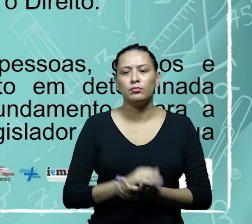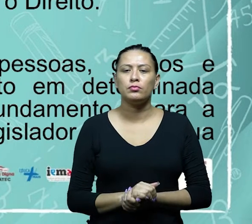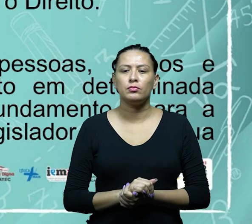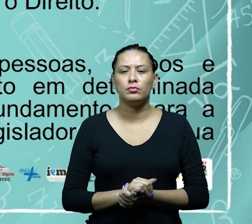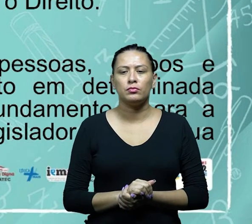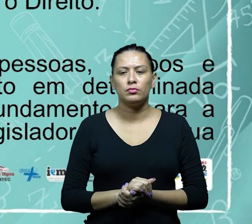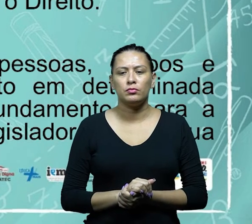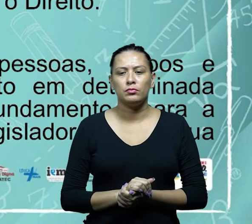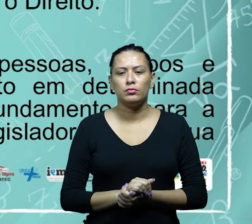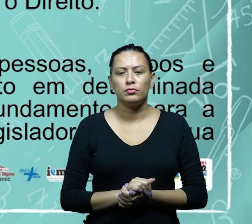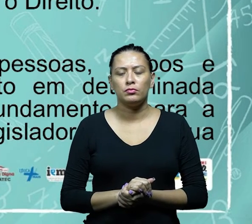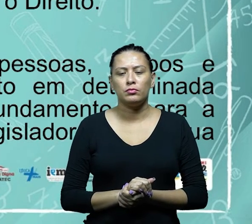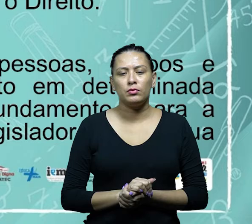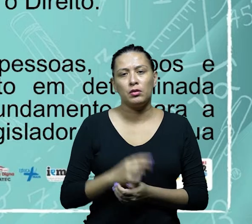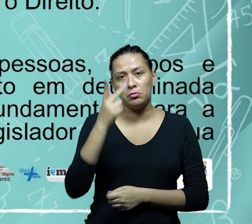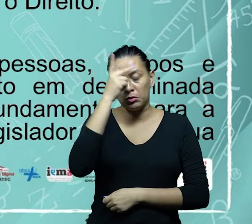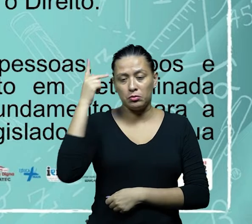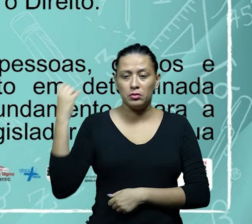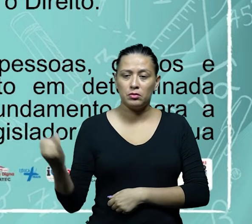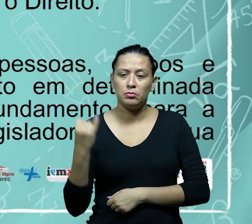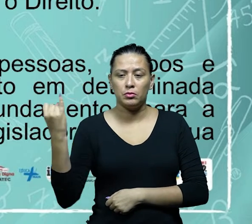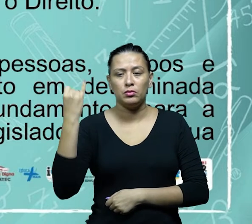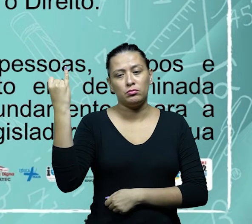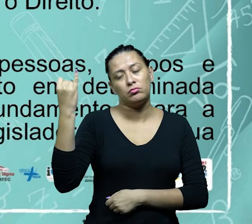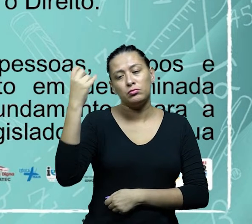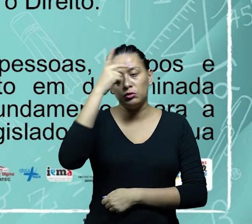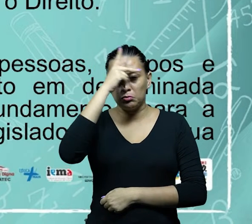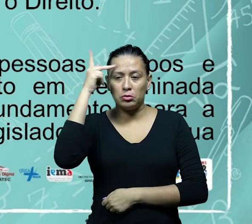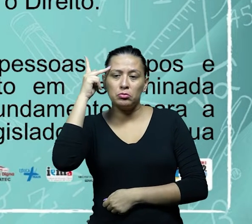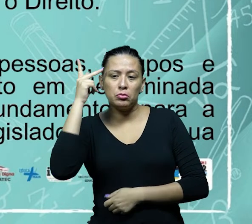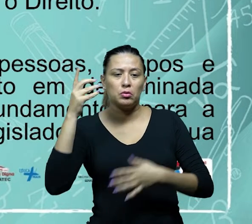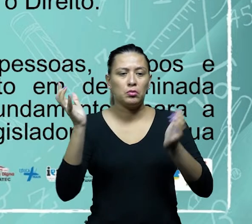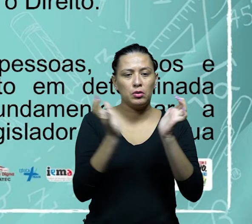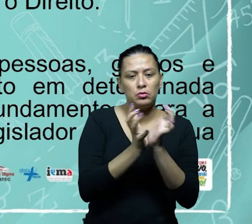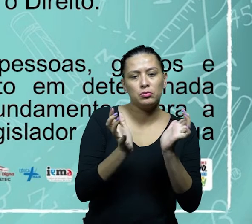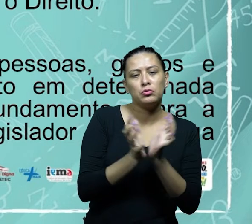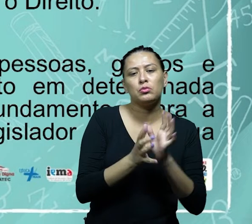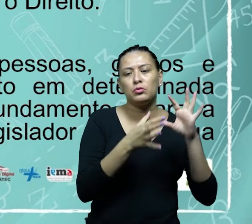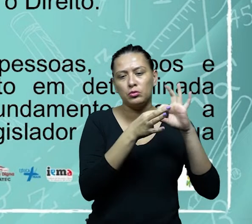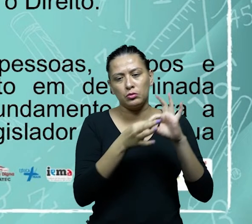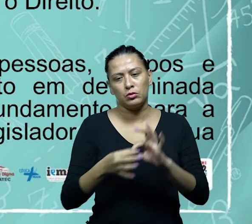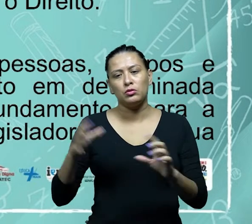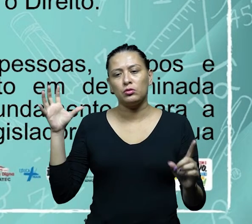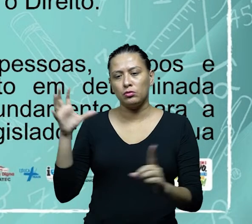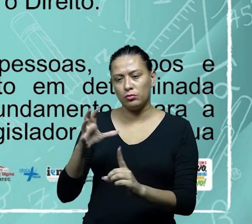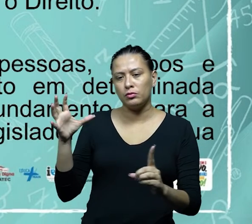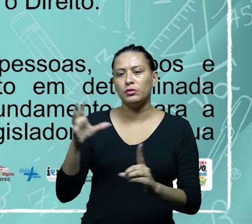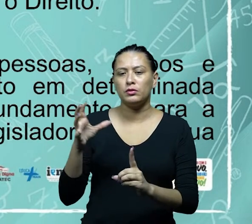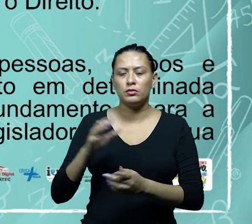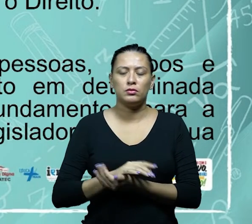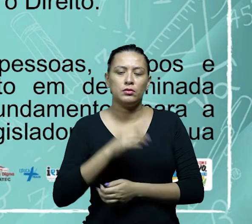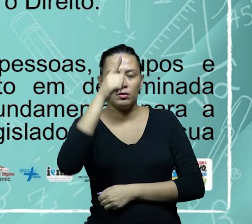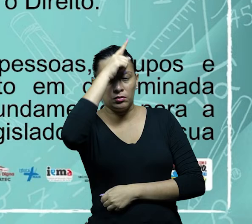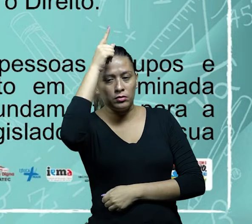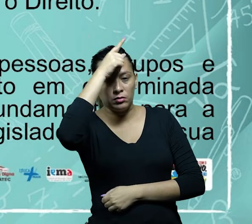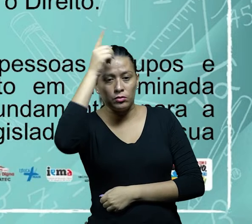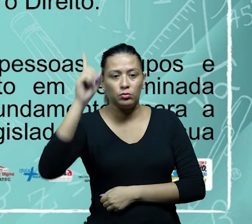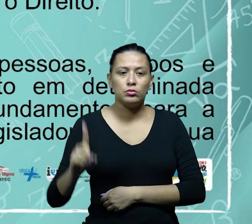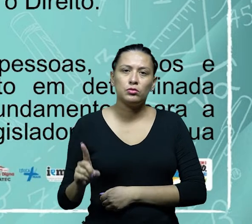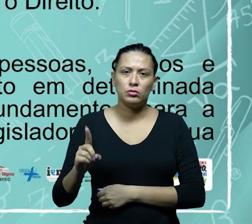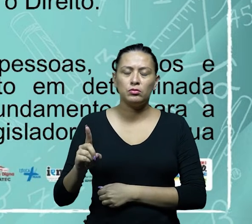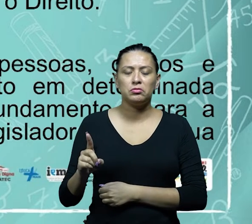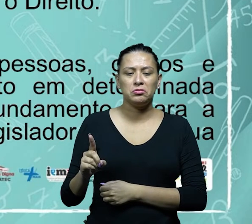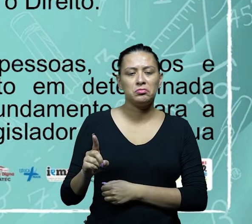autoridades pessoas grupos situações que influenciam né a criação do direito em determinada